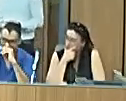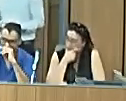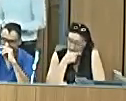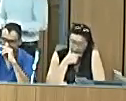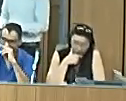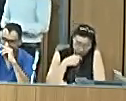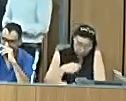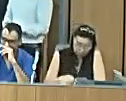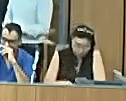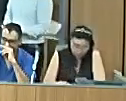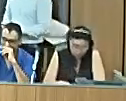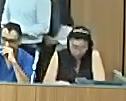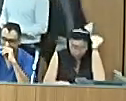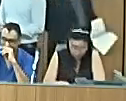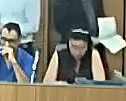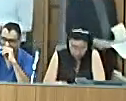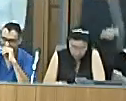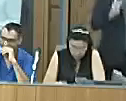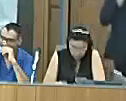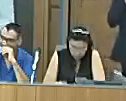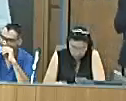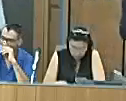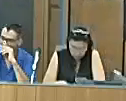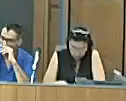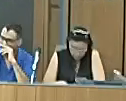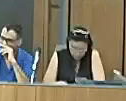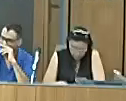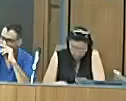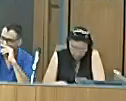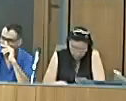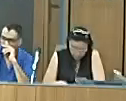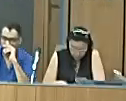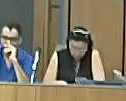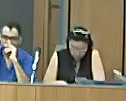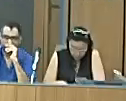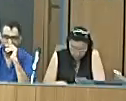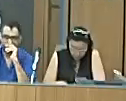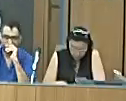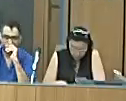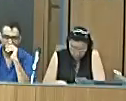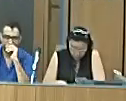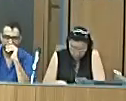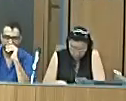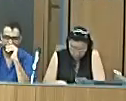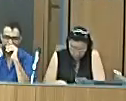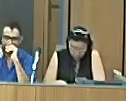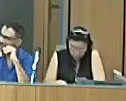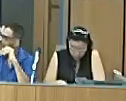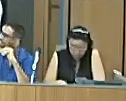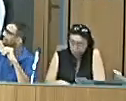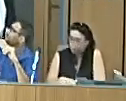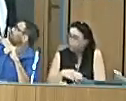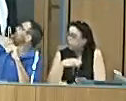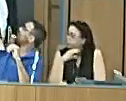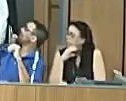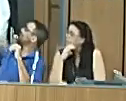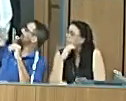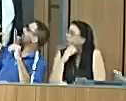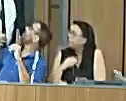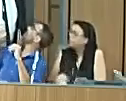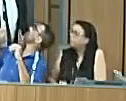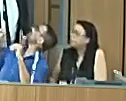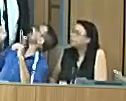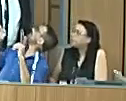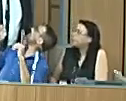é nós estamos aqui nesse ano as considerações fazendo as considerações iniciais para dizer que realmente o governo passado enganou